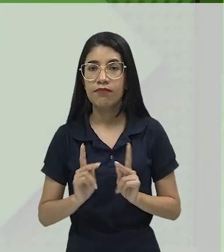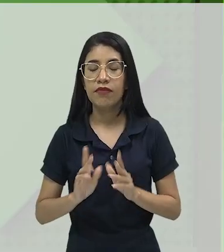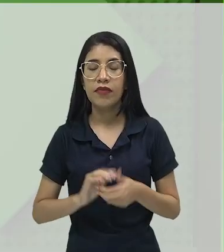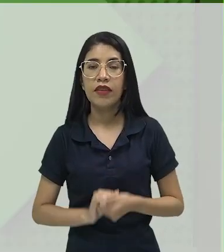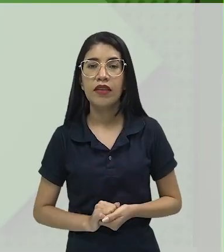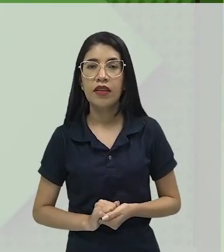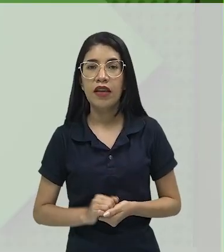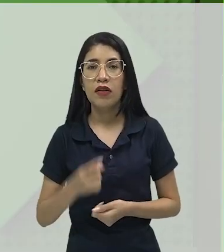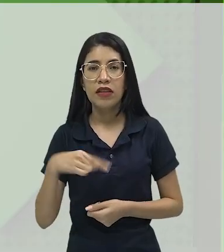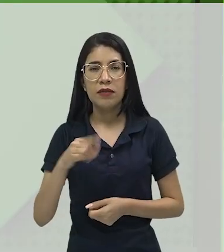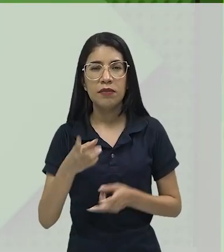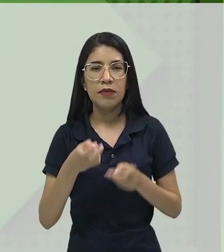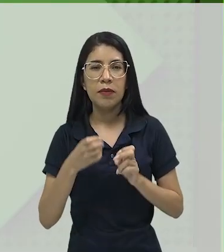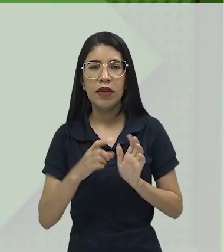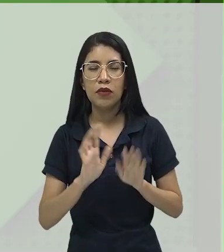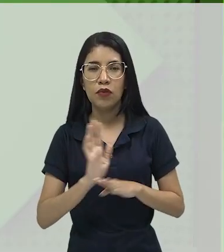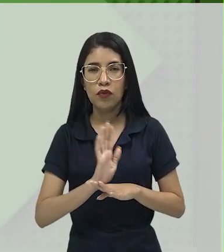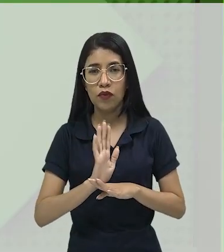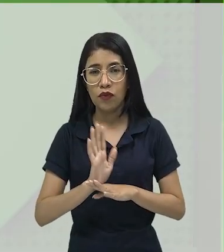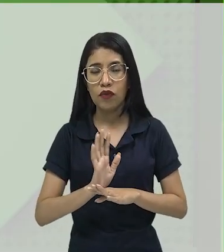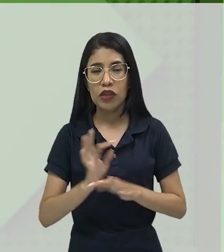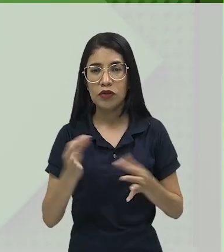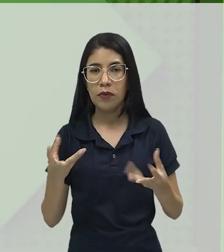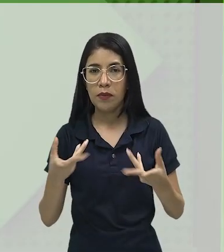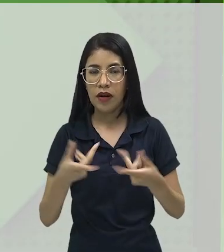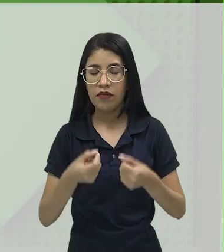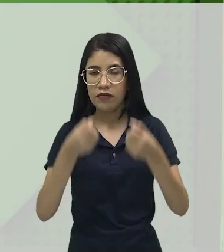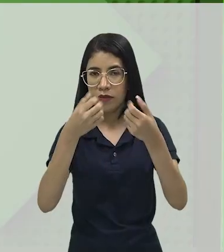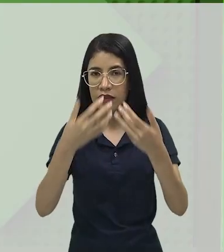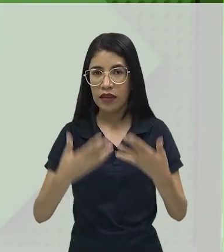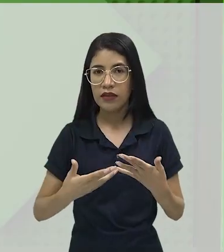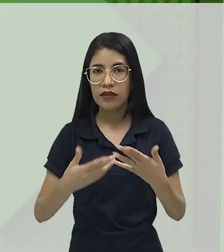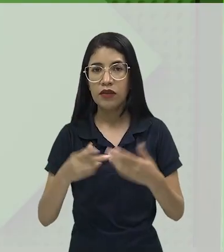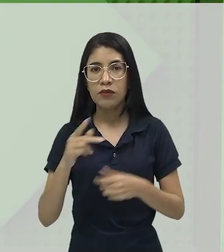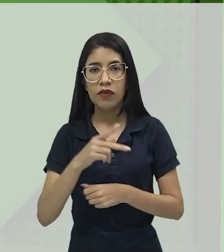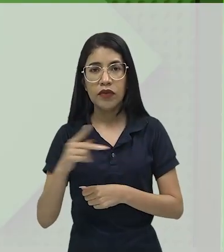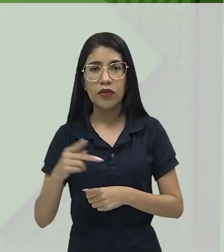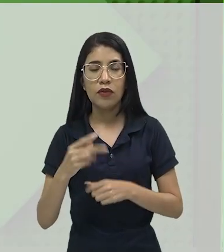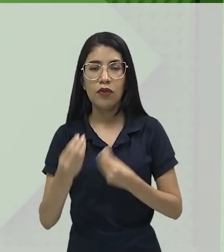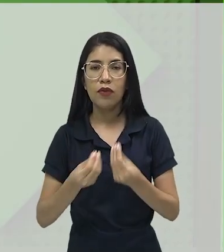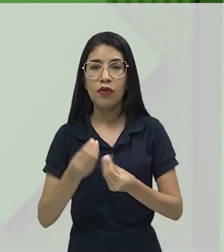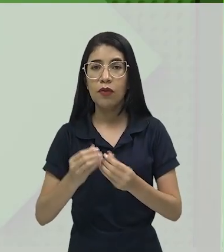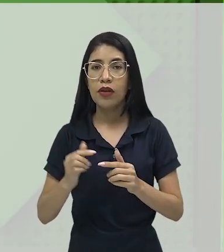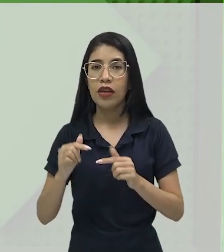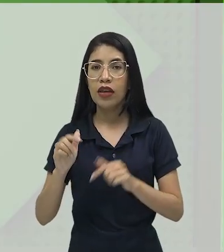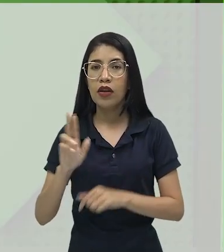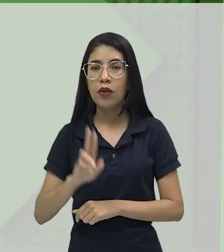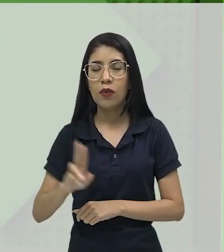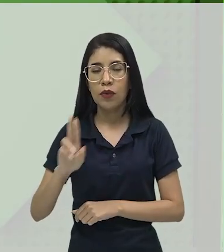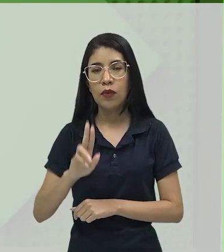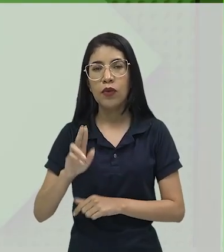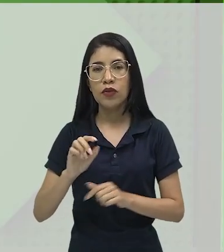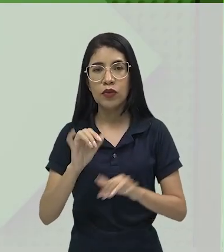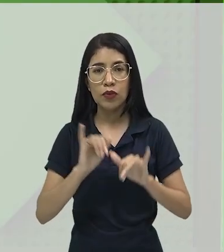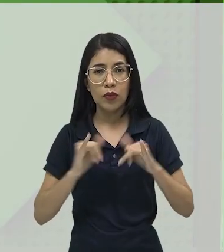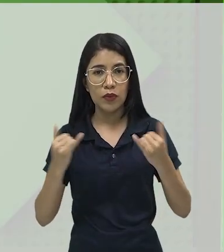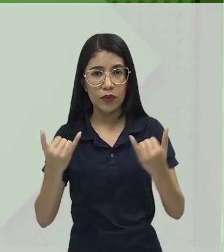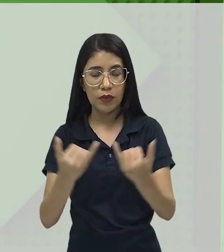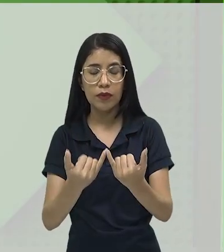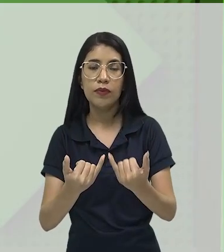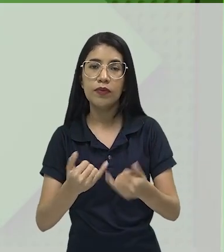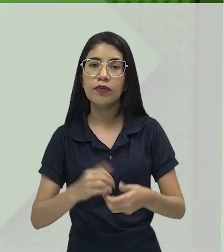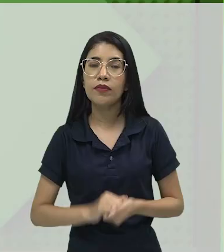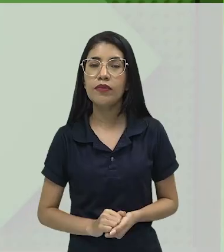dessa belíssima explicação aí do professor Marcos Kelvin sobre o funcionamento do circuito elétrico, vamos